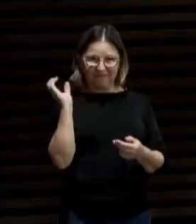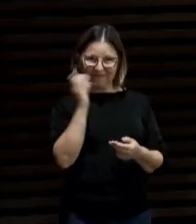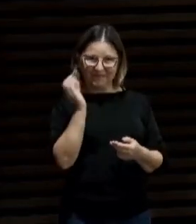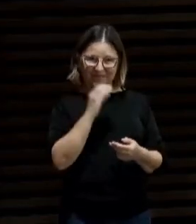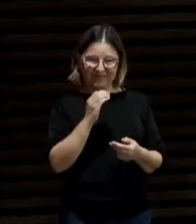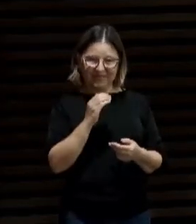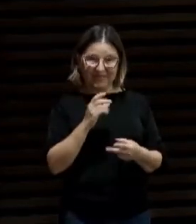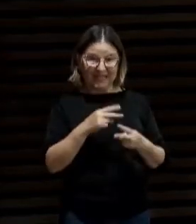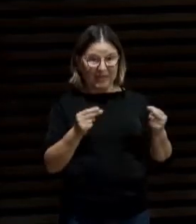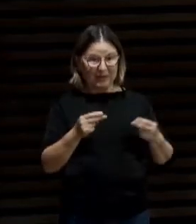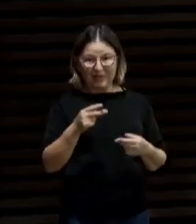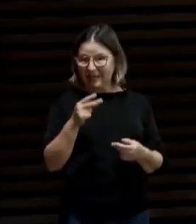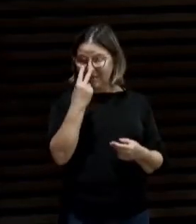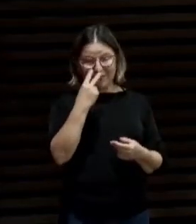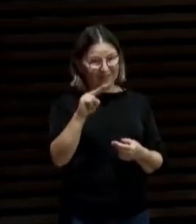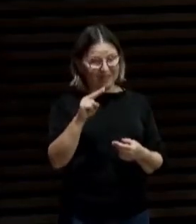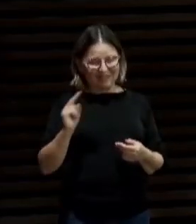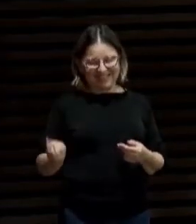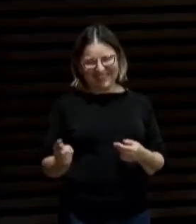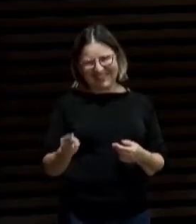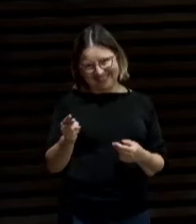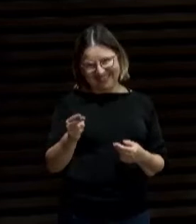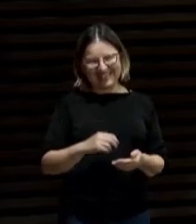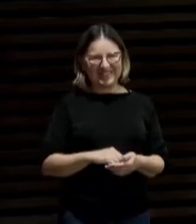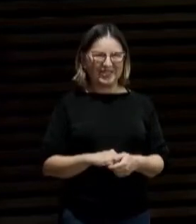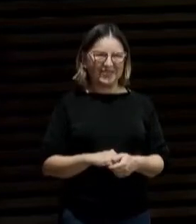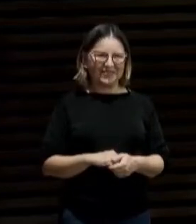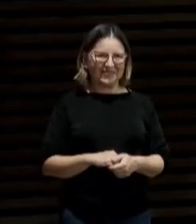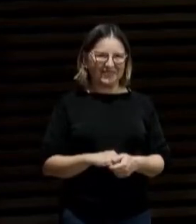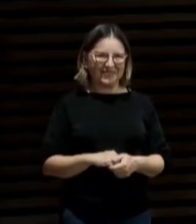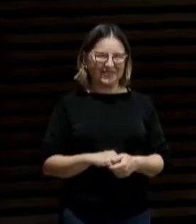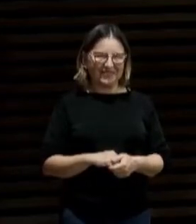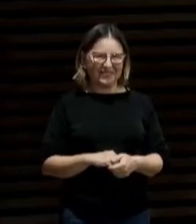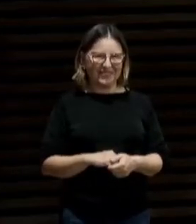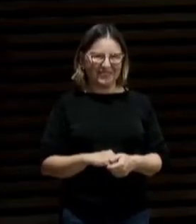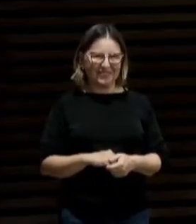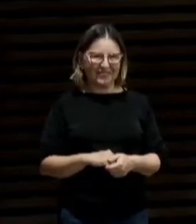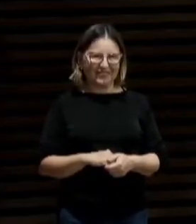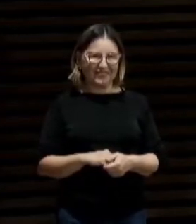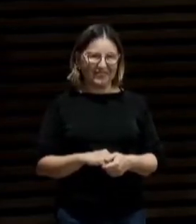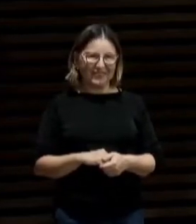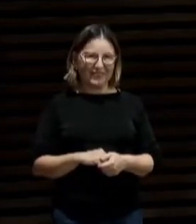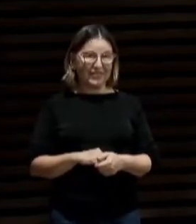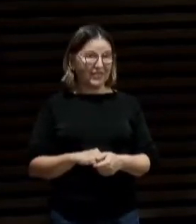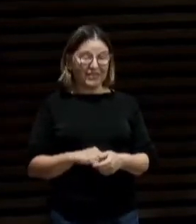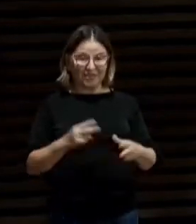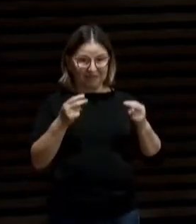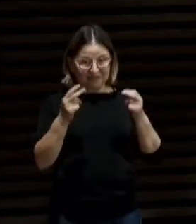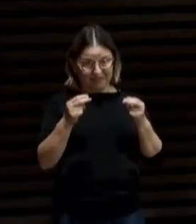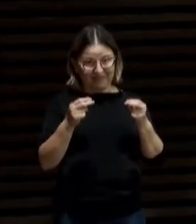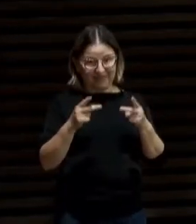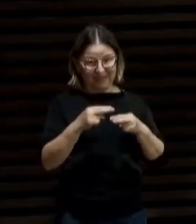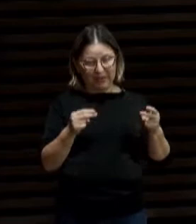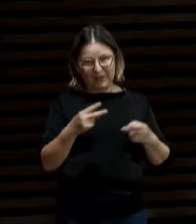as que se não veem são eternas. Aqui está o segredo do Paulo, meus amados. Não atentando nós nas coisas que